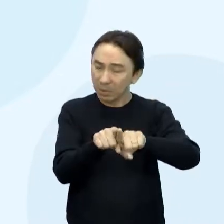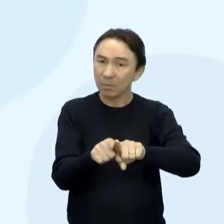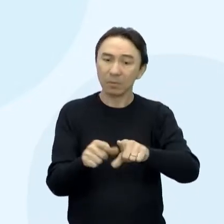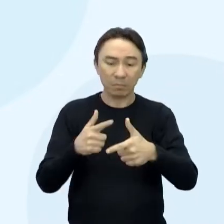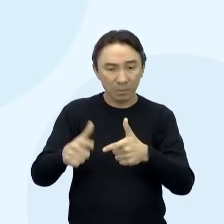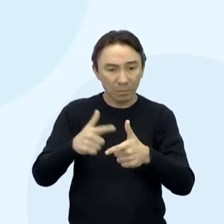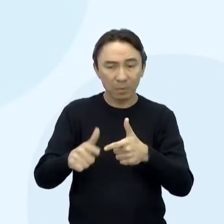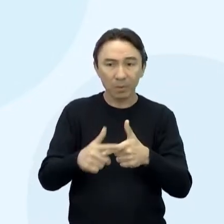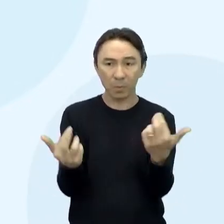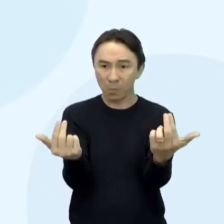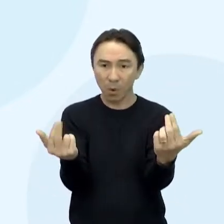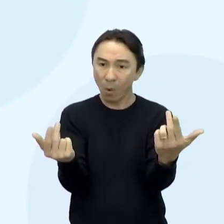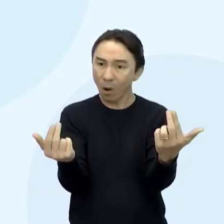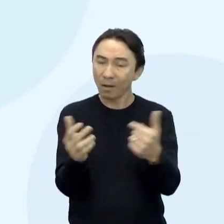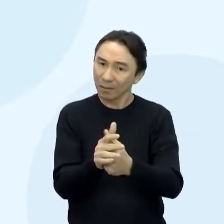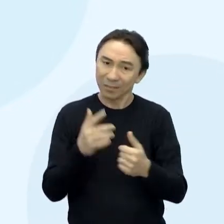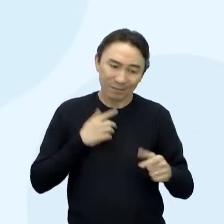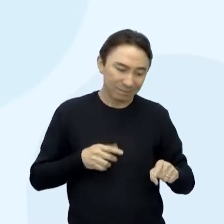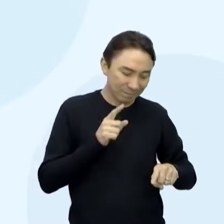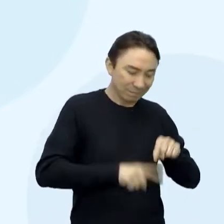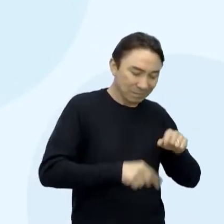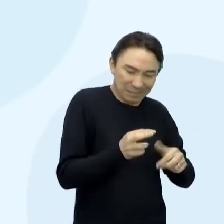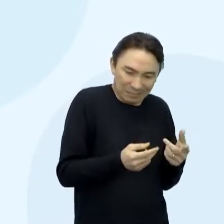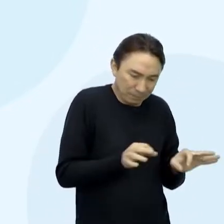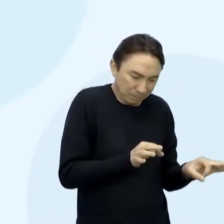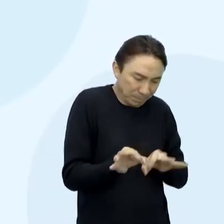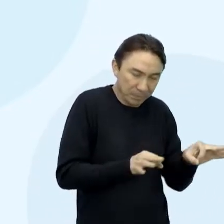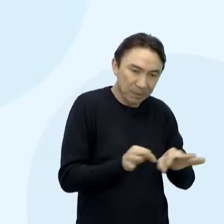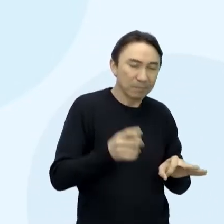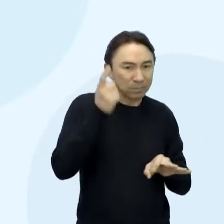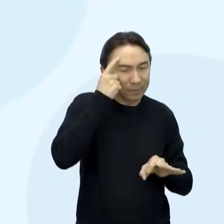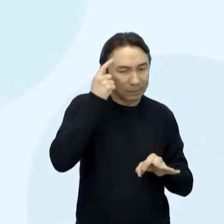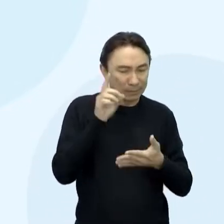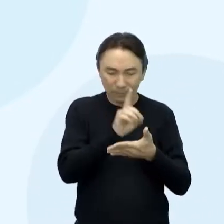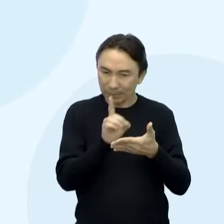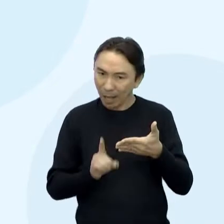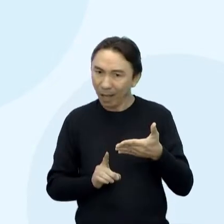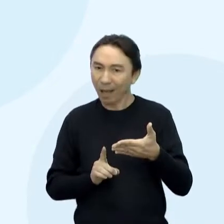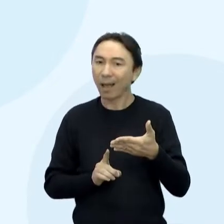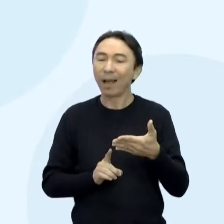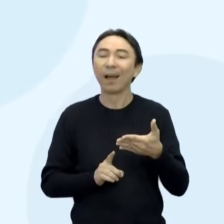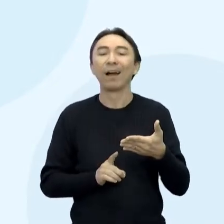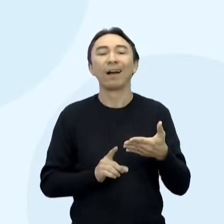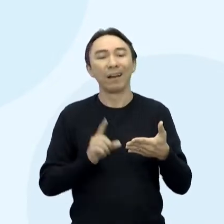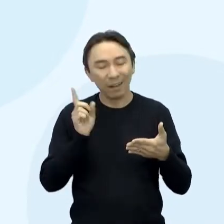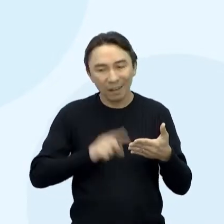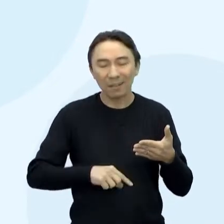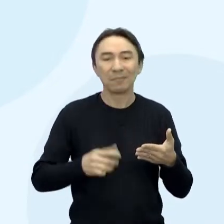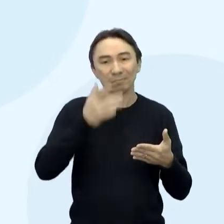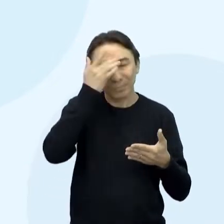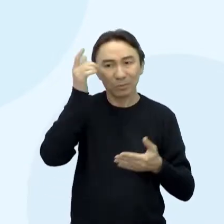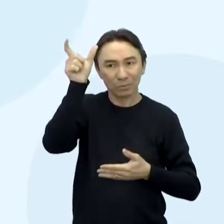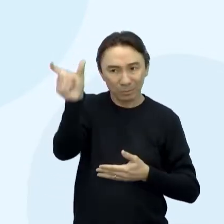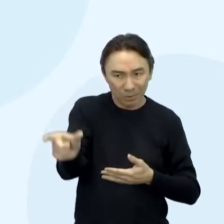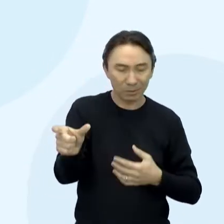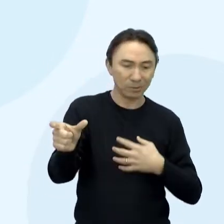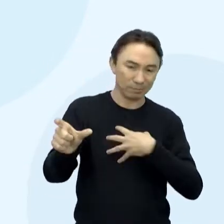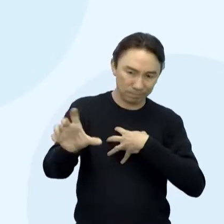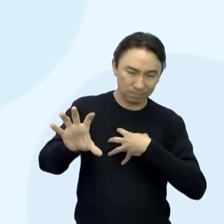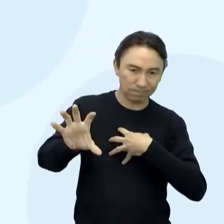esse pensamento do design thinking, eu tenho que empatizar, ter empatia pela pessoa.